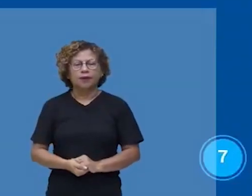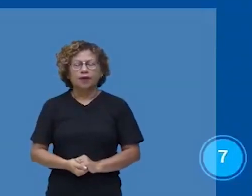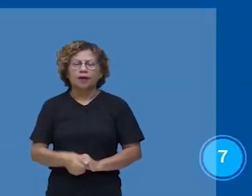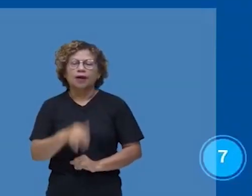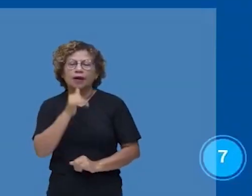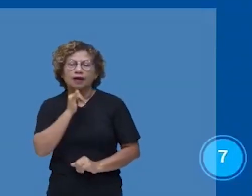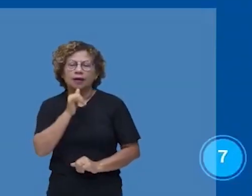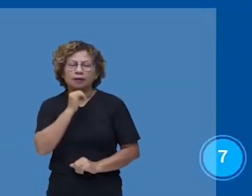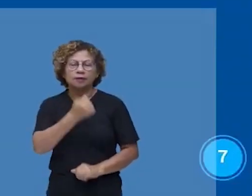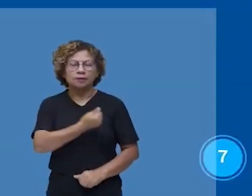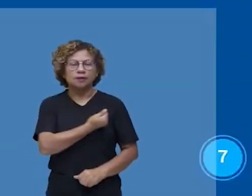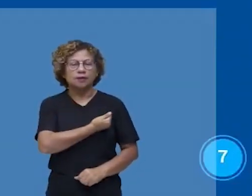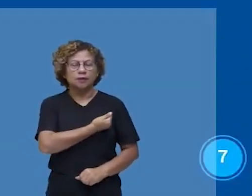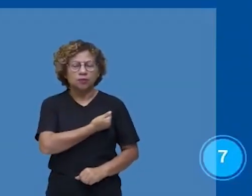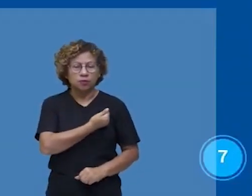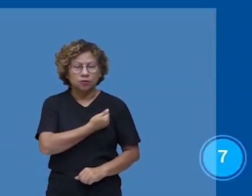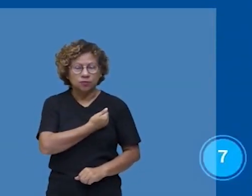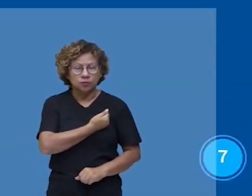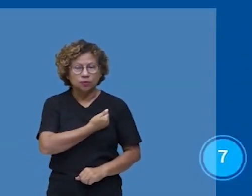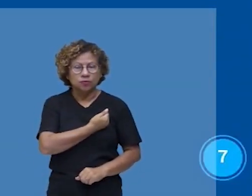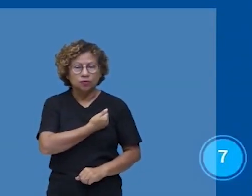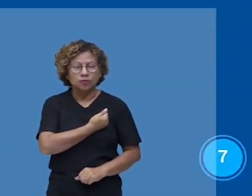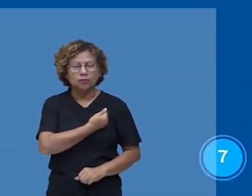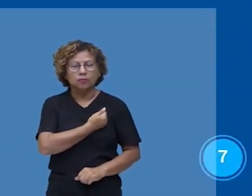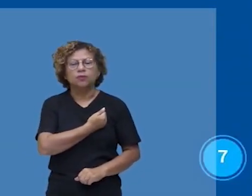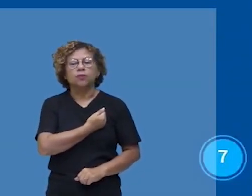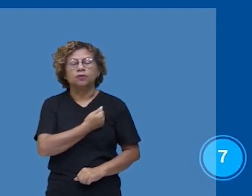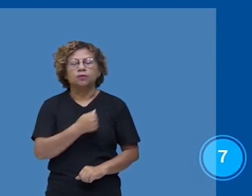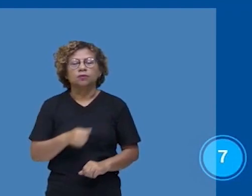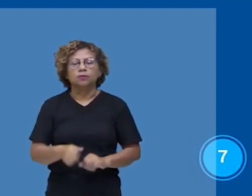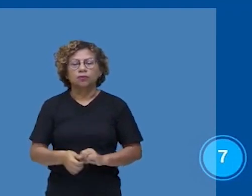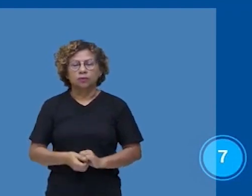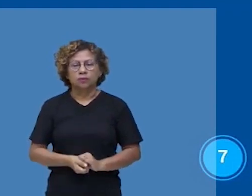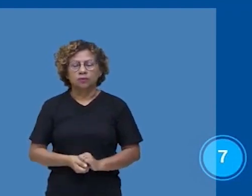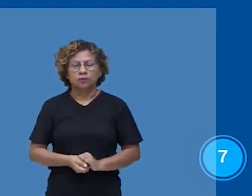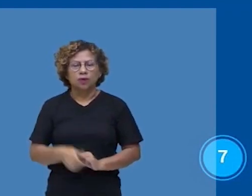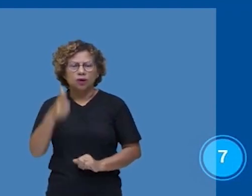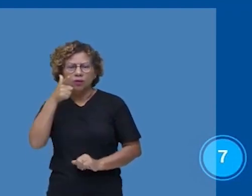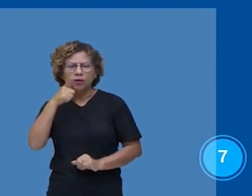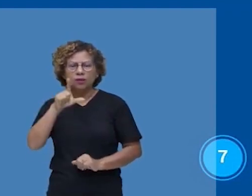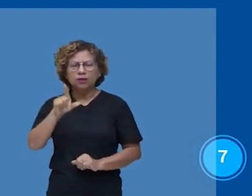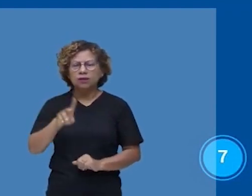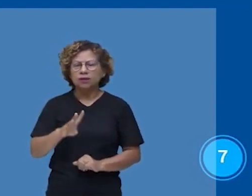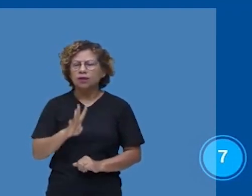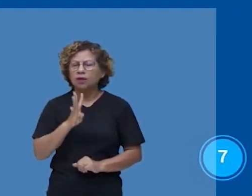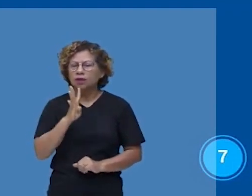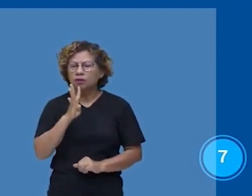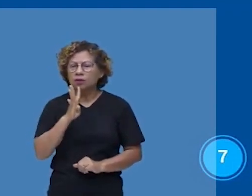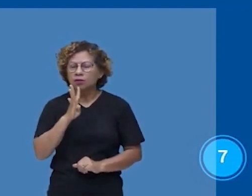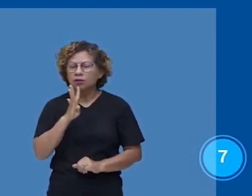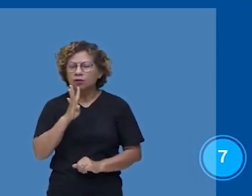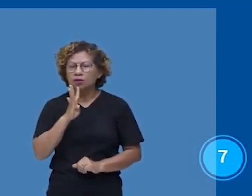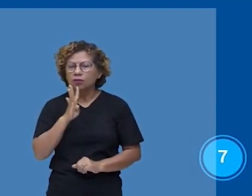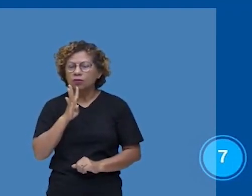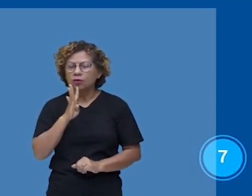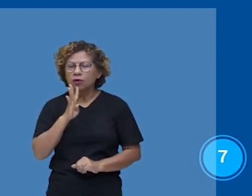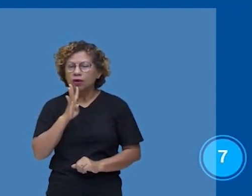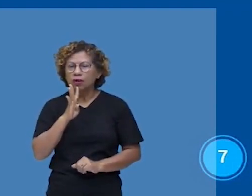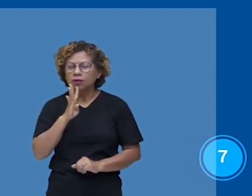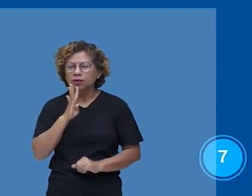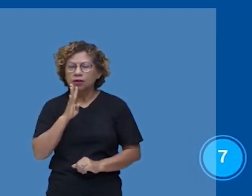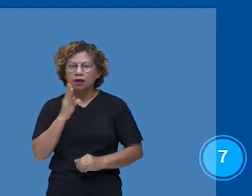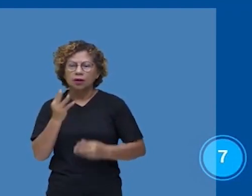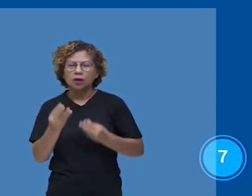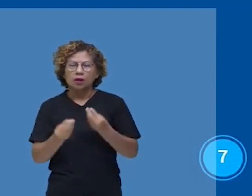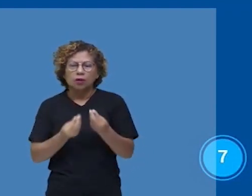exemplos numéricos, é importante, então, a gente conseguir conhecer as ferramentas